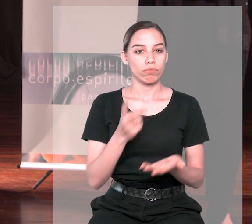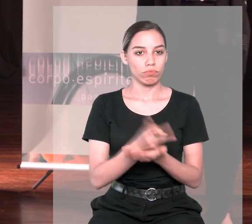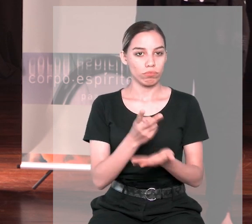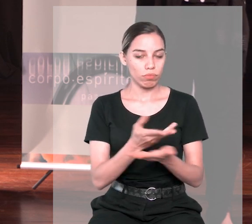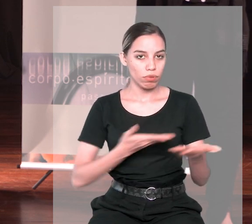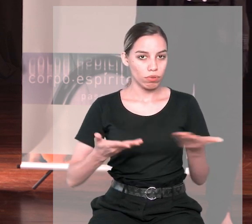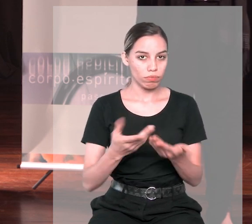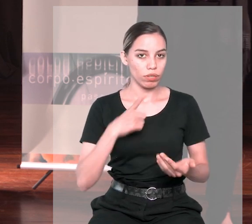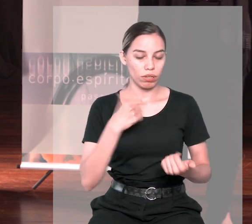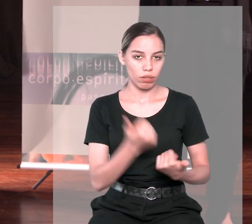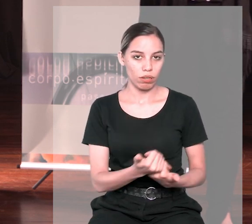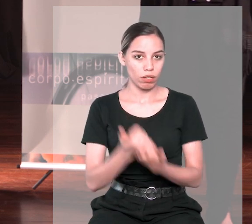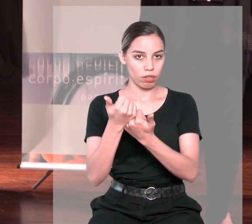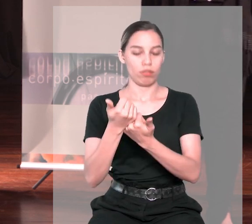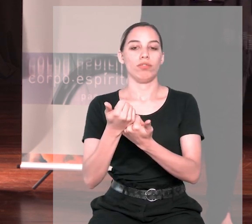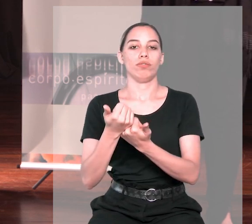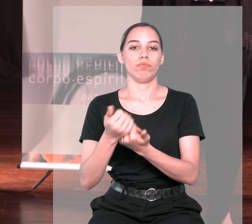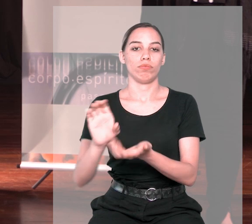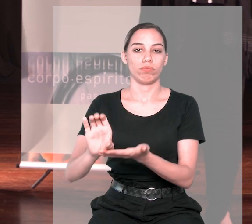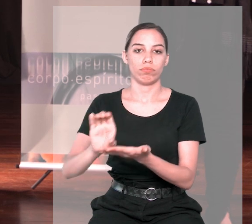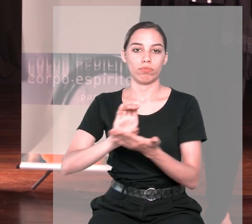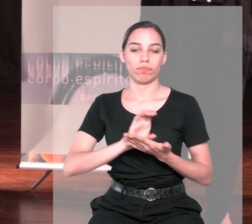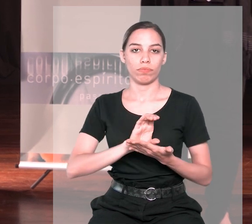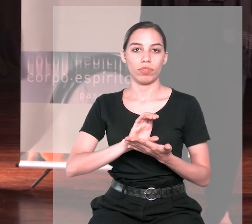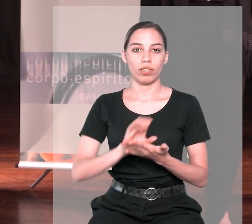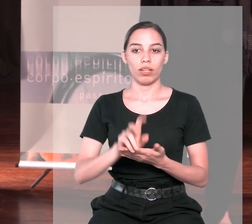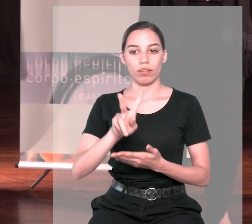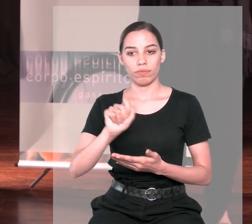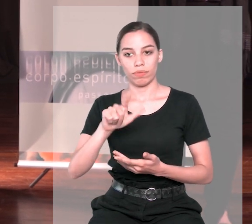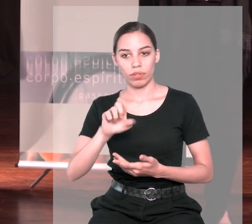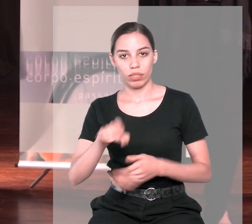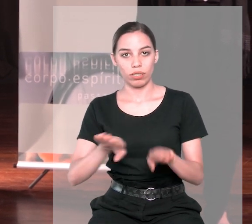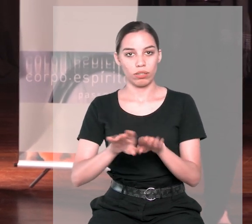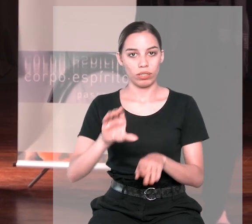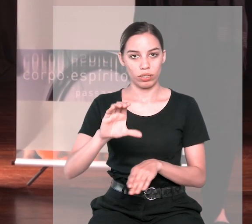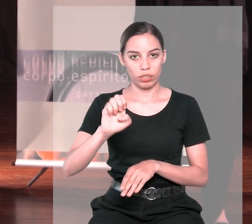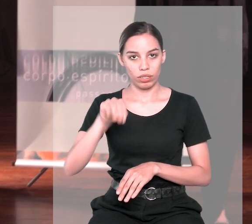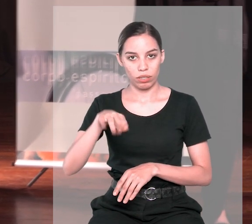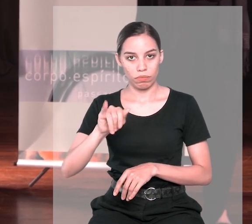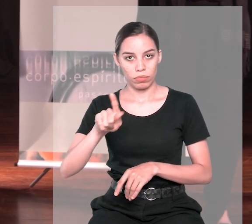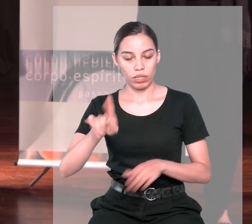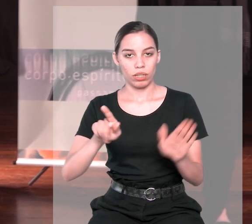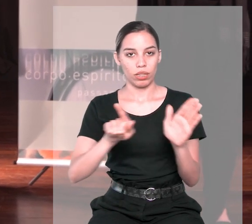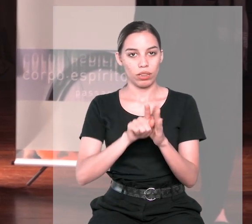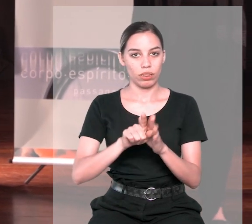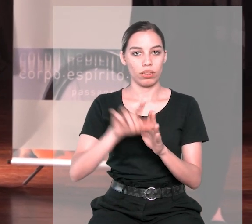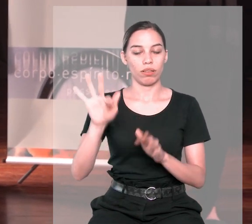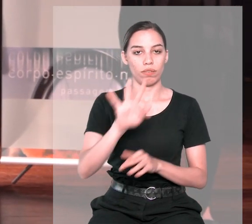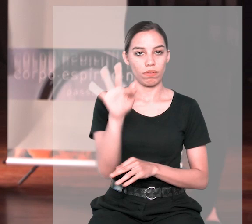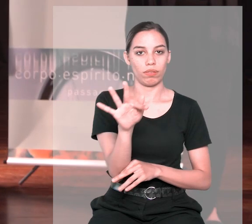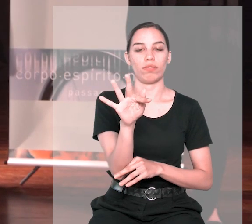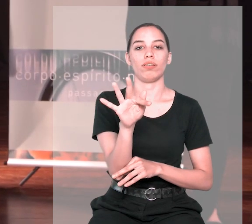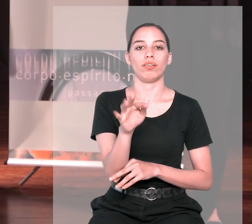um Papo é viabilizado através do patrocínio do Instituto Cultural Vale e CEMIG, via Lei Federal Incentivo